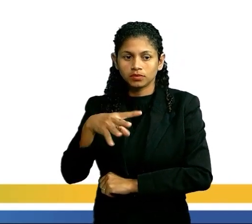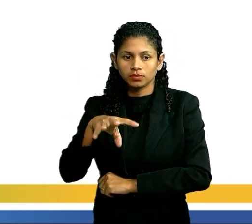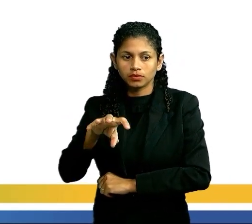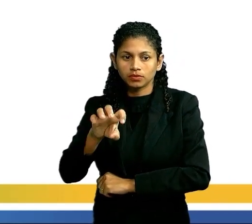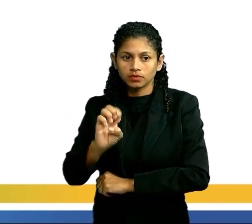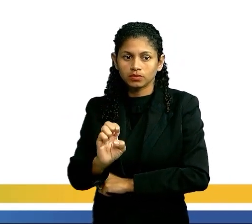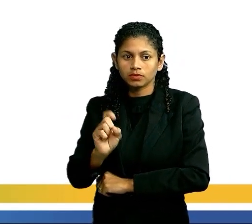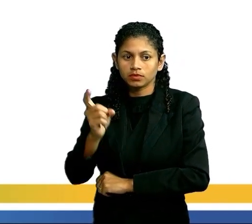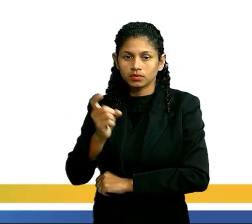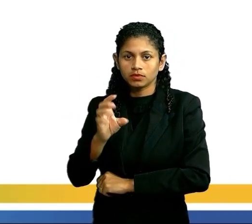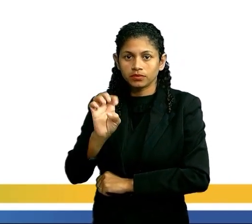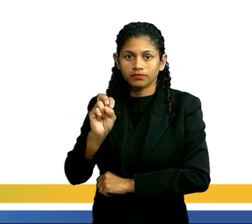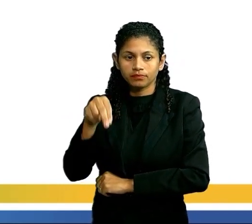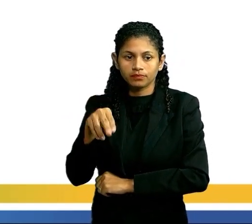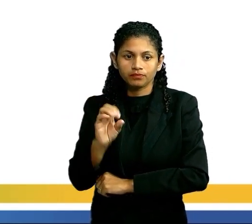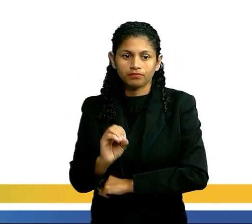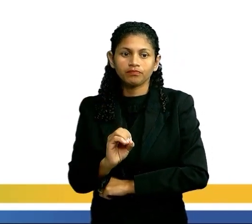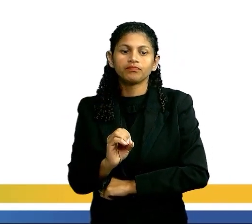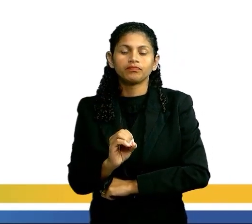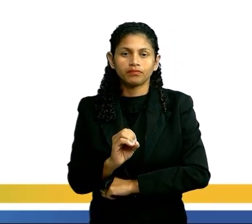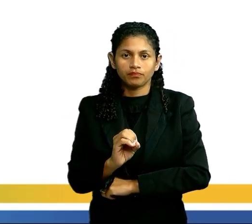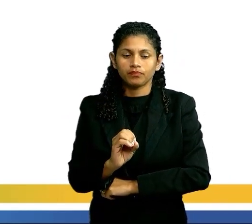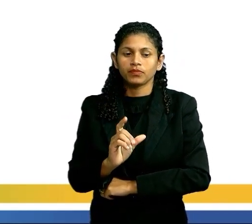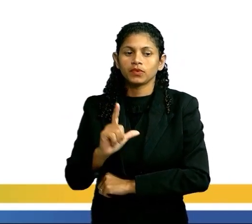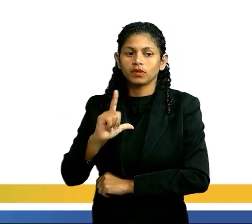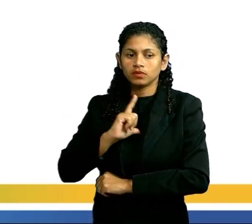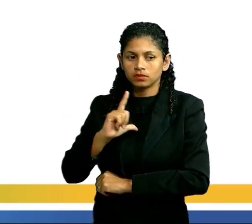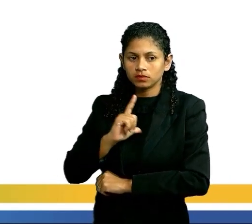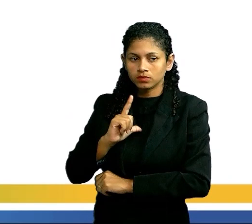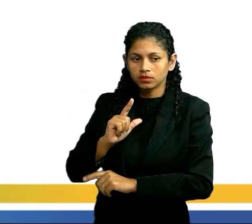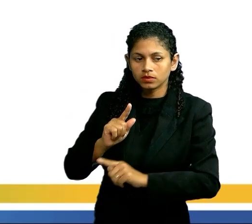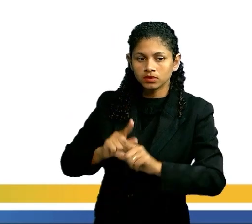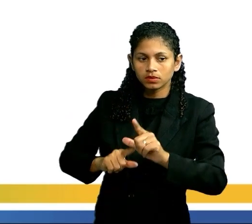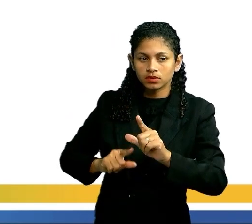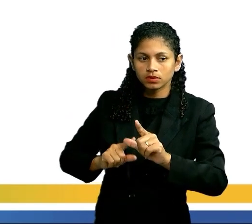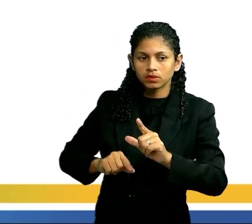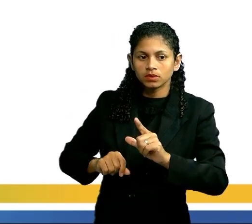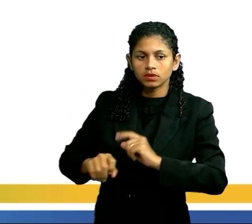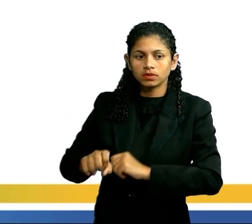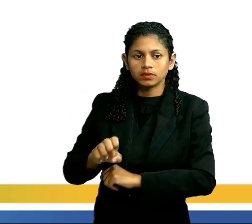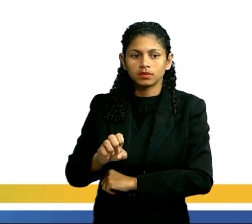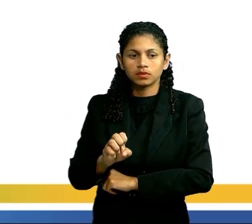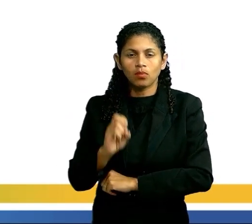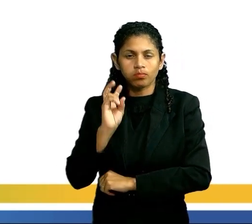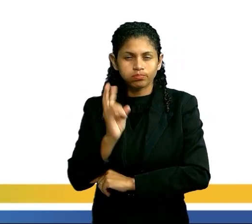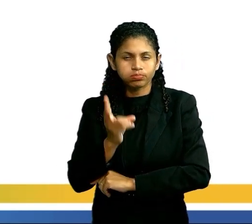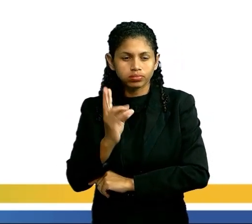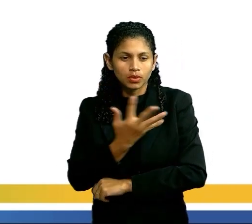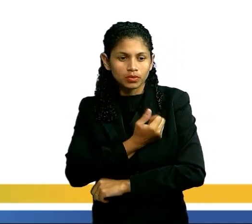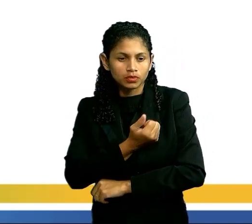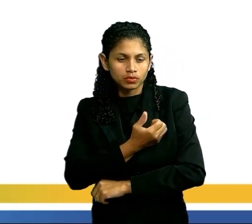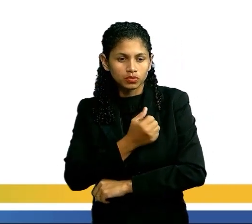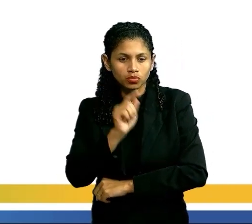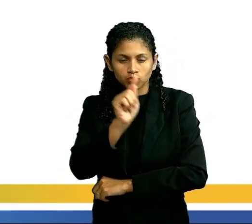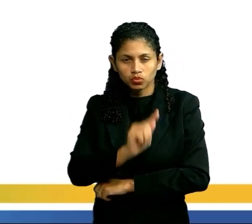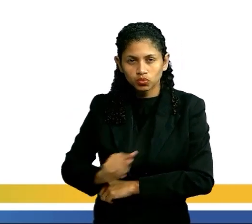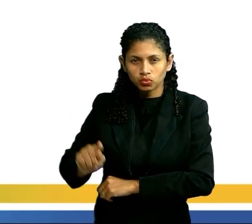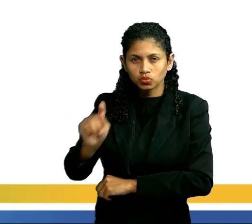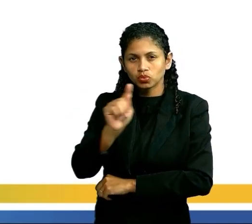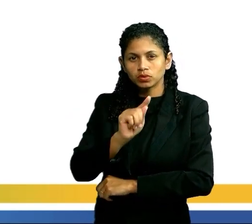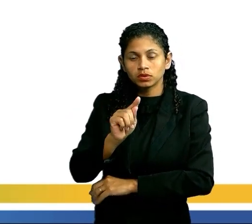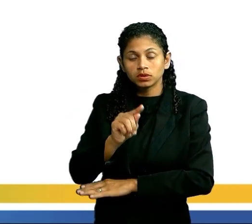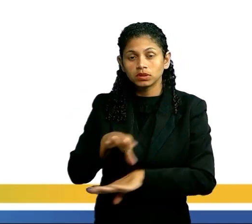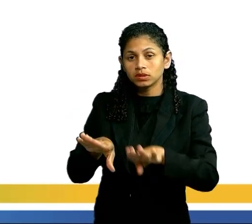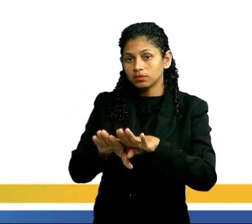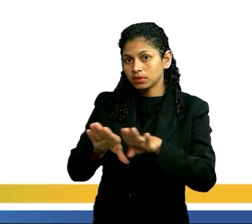cada coisa dessa. Ou E, o mesmo número de ciclos e carbonos. Só para ver se você lembra de alguma